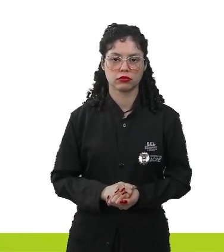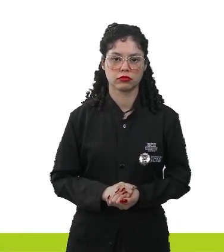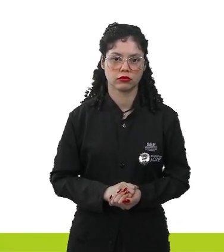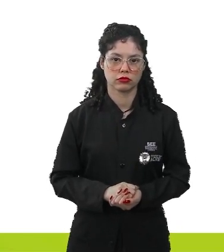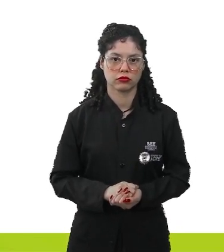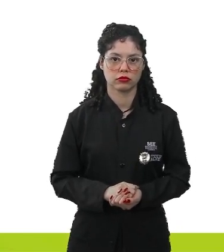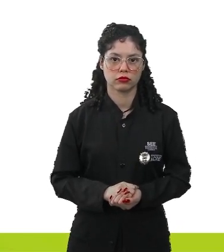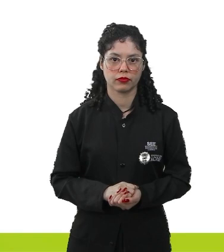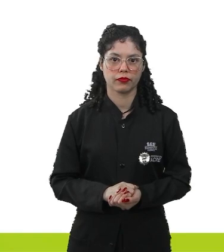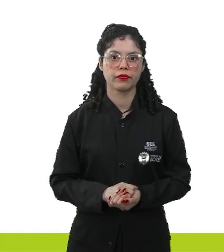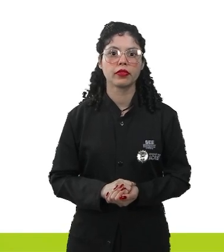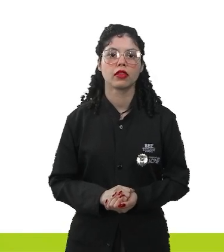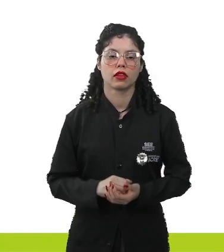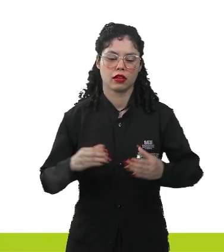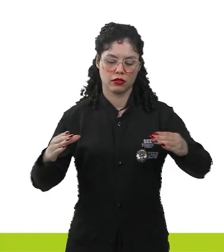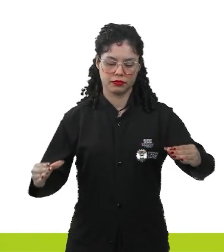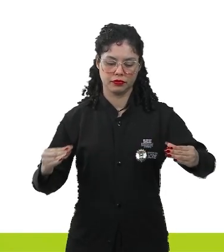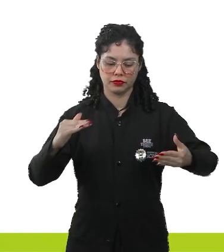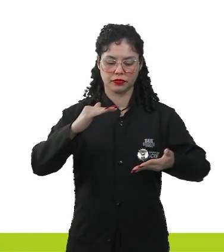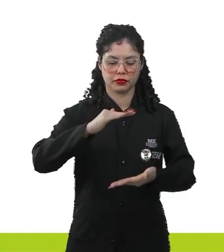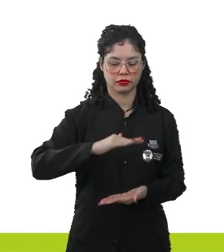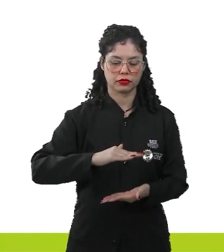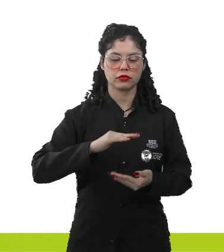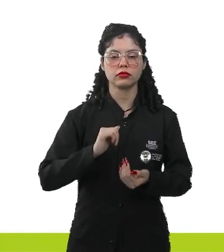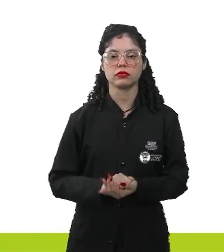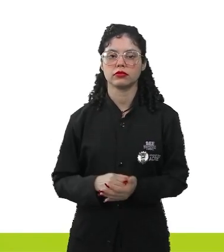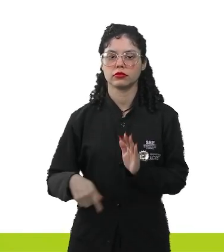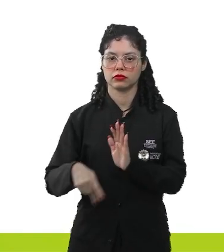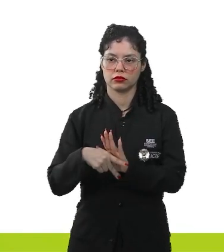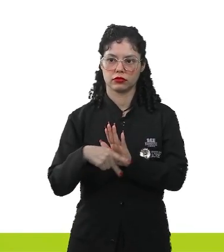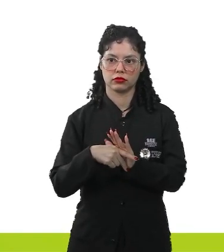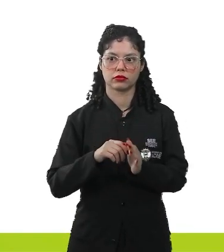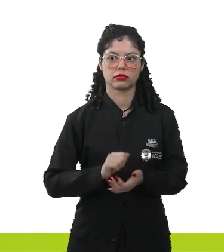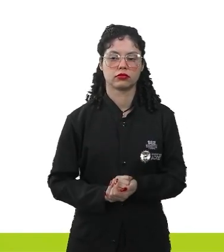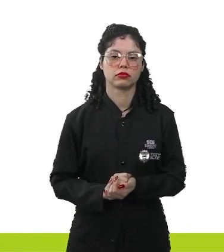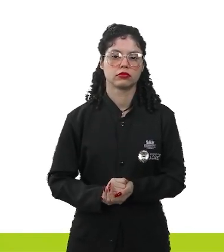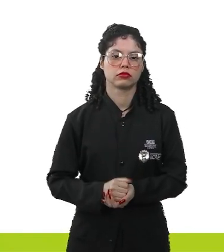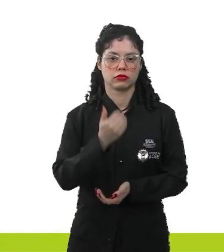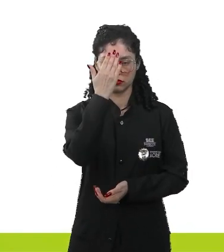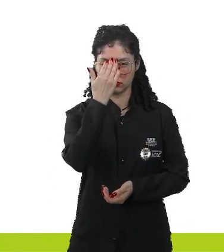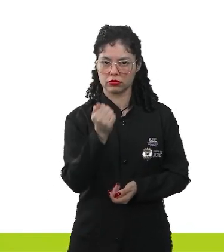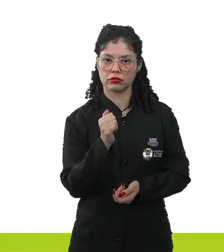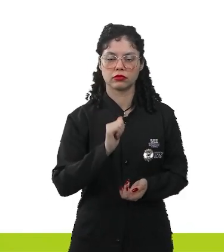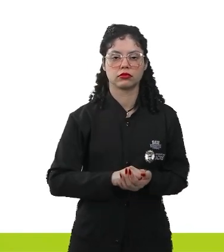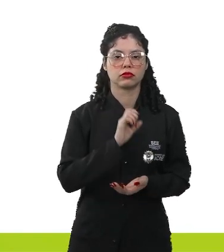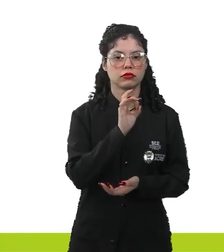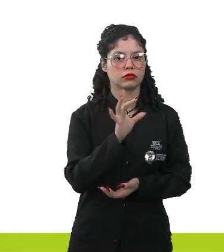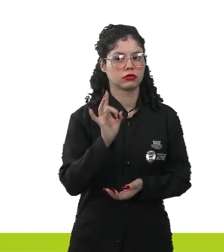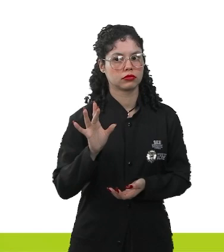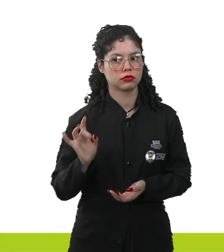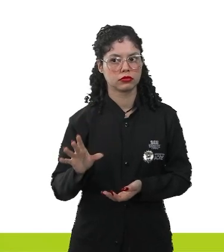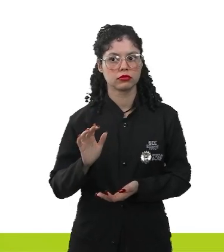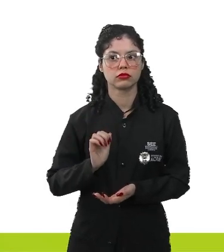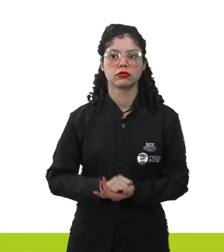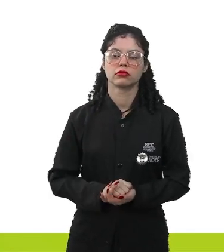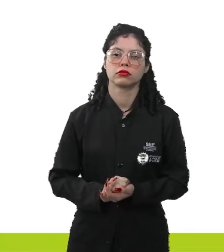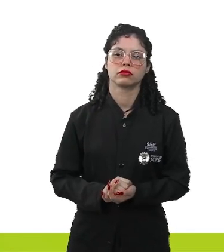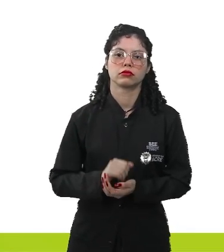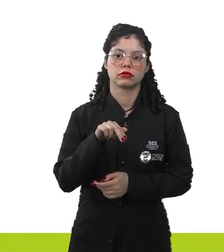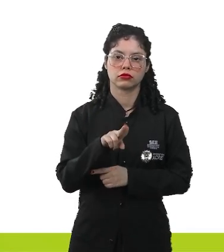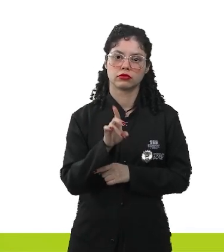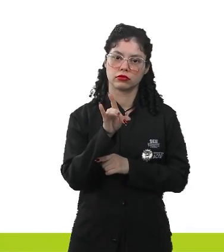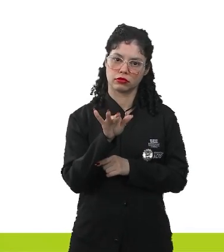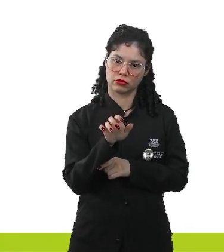de embalagens de papel ofício. Sabendo que cada